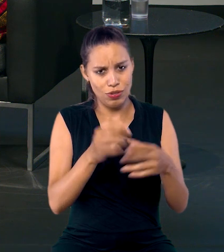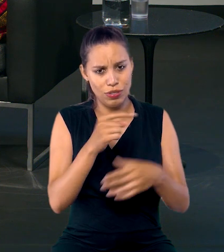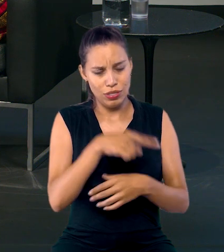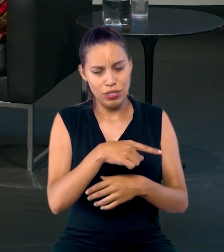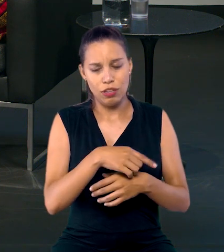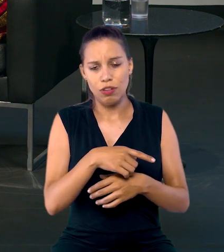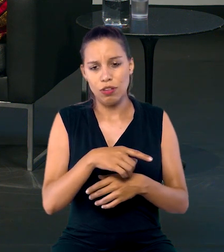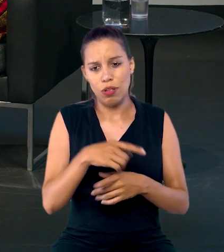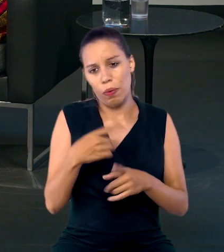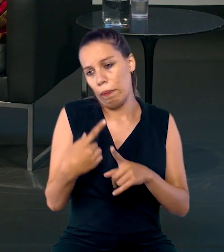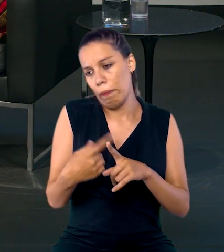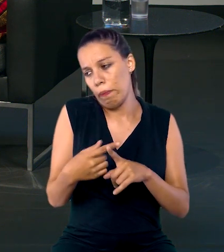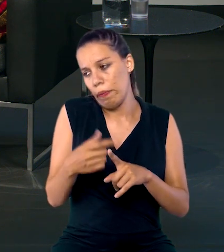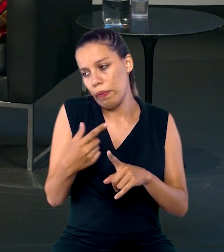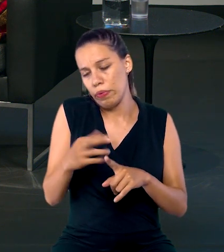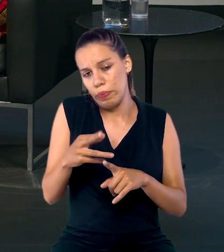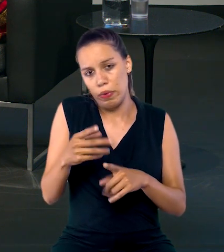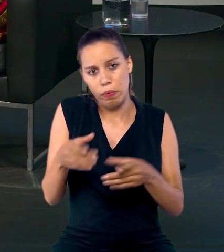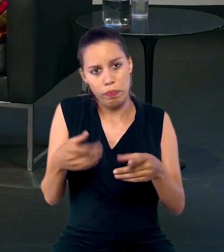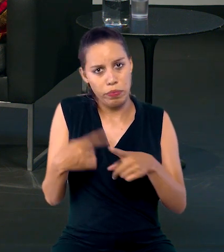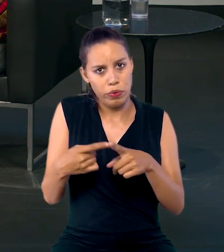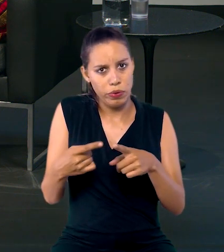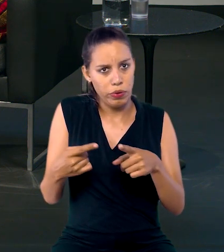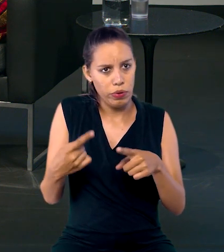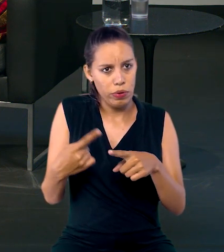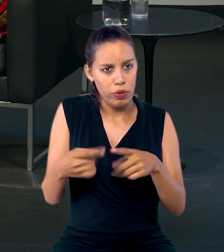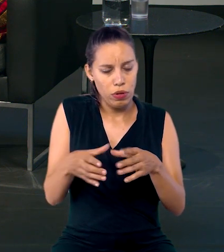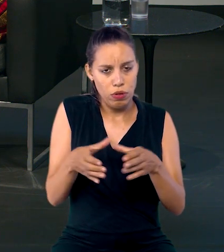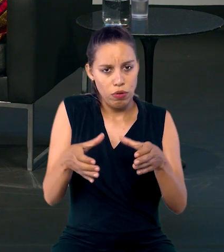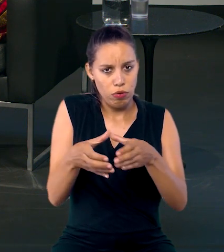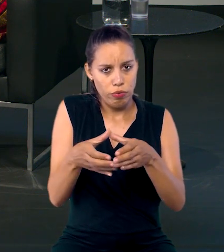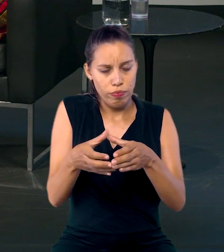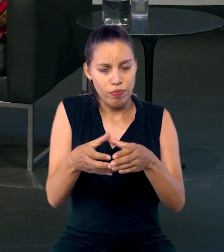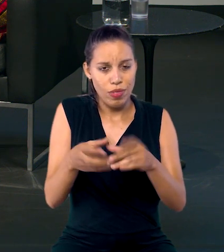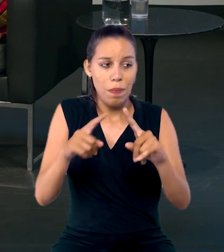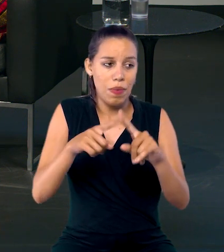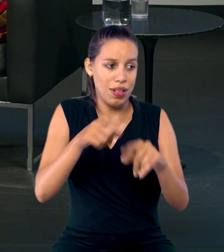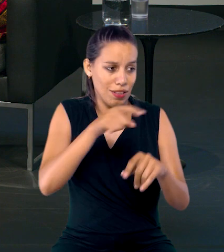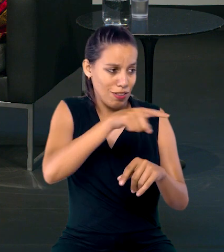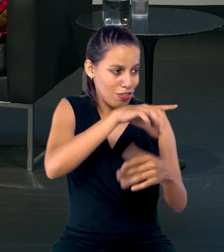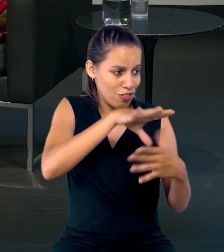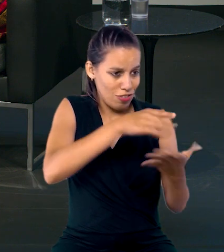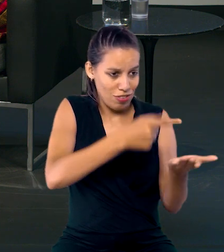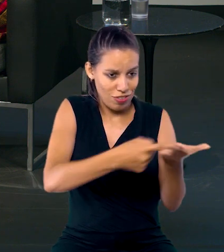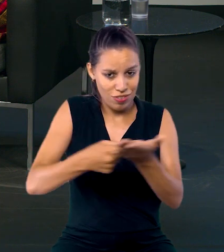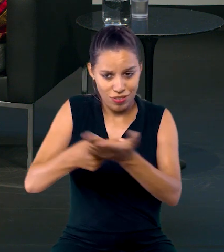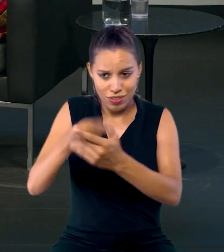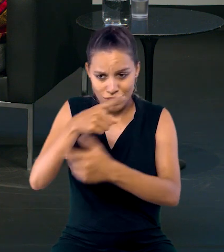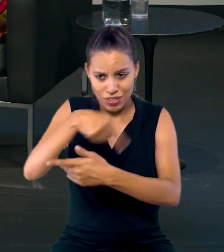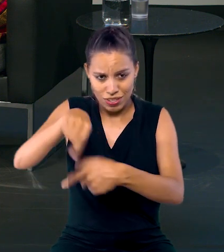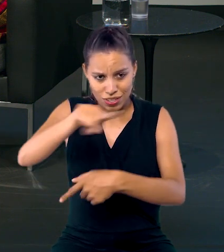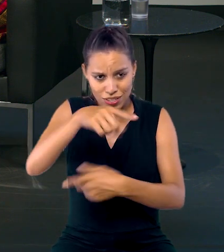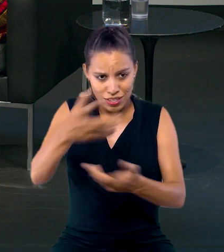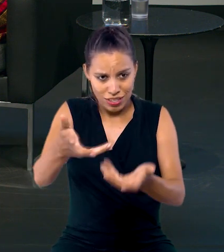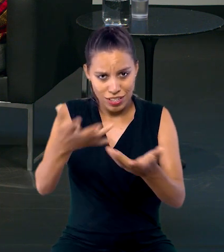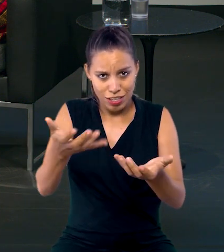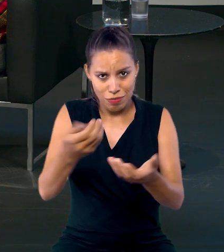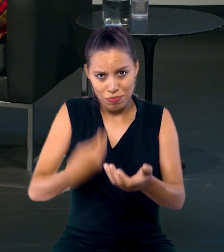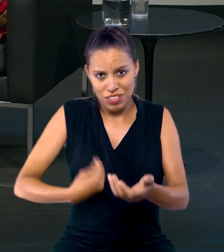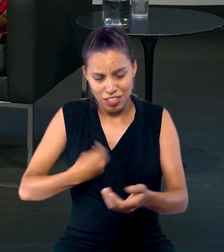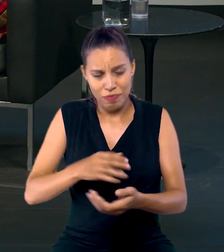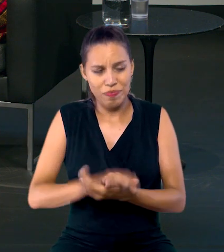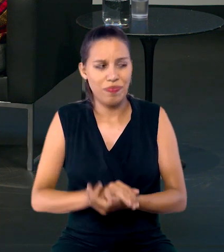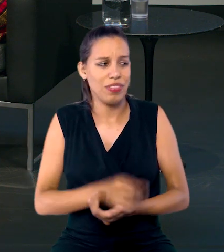para convidar, né, quem estiver aqui também para fazer parte dessa comunidade. E uma pergunta assim bem direta para vocês duas,